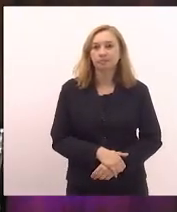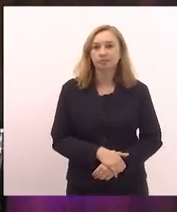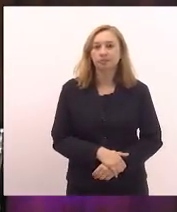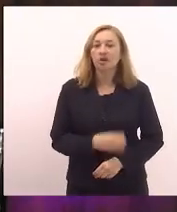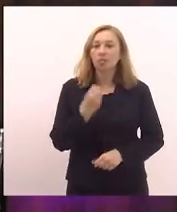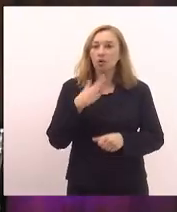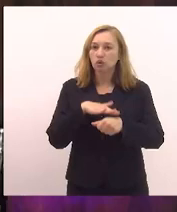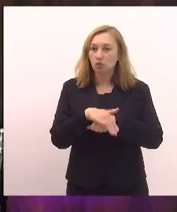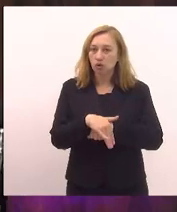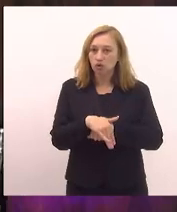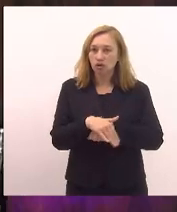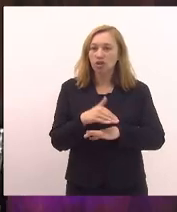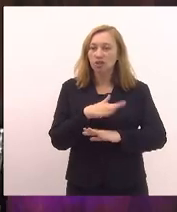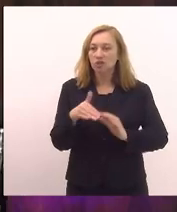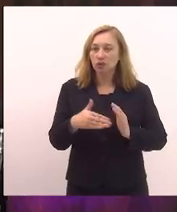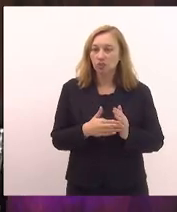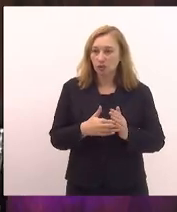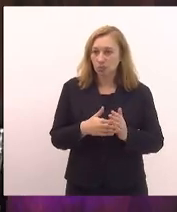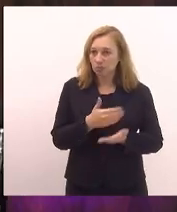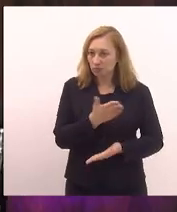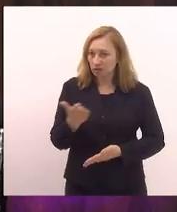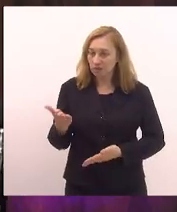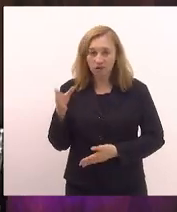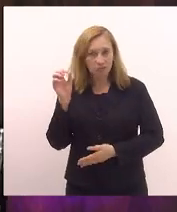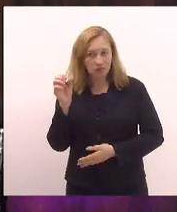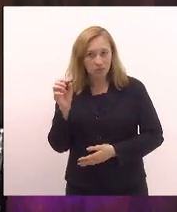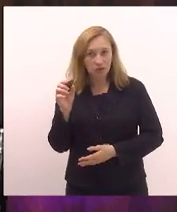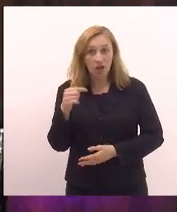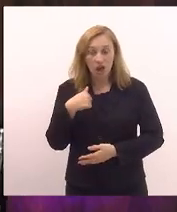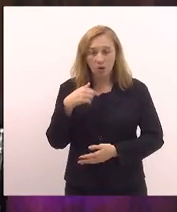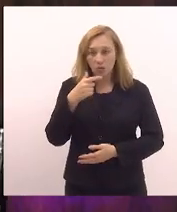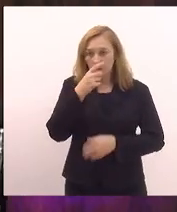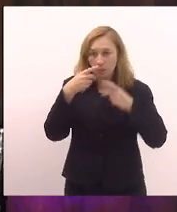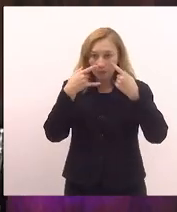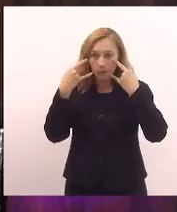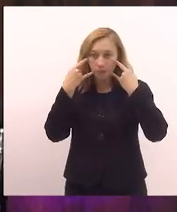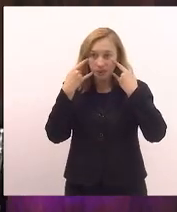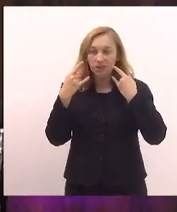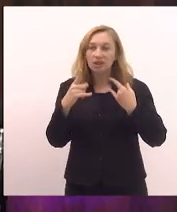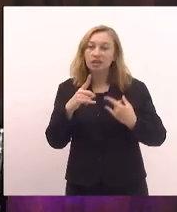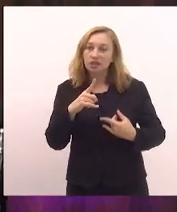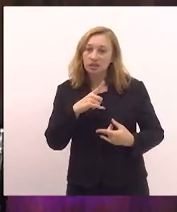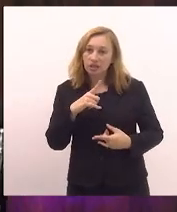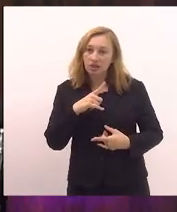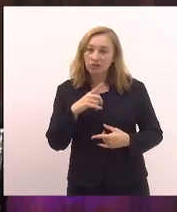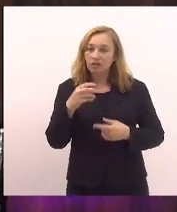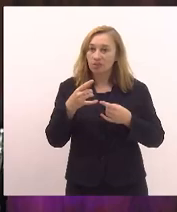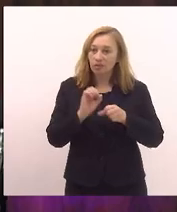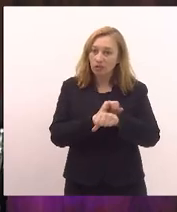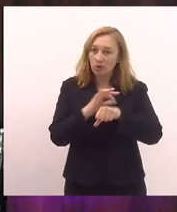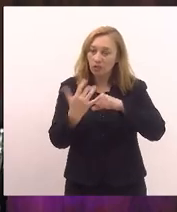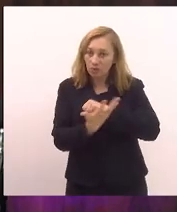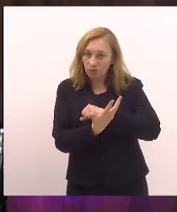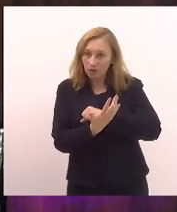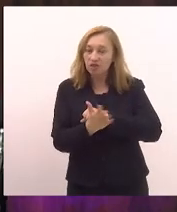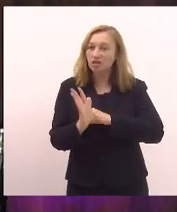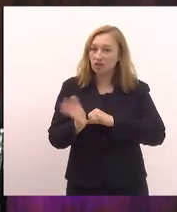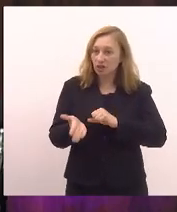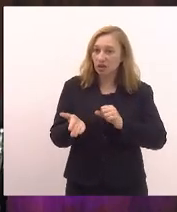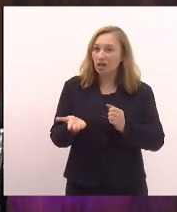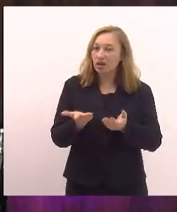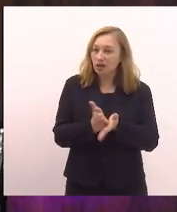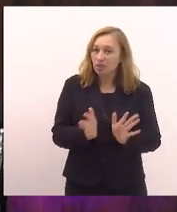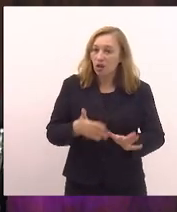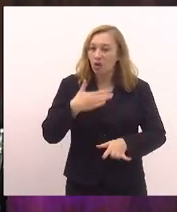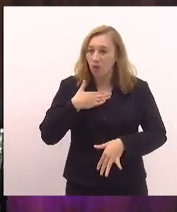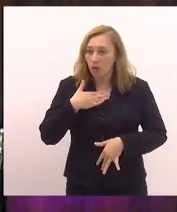Boa noite a todas e todos, acho que vocês me escutam, né? Eu estou de máscara, eu tive Covid recentemente, não transmito mais, já tem um tempo, mas ainda estou